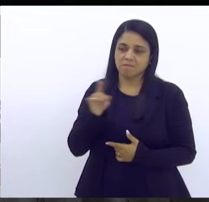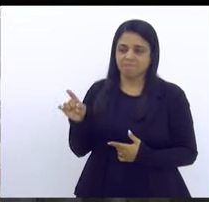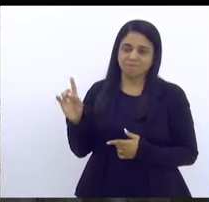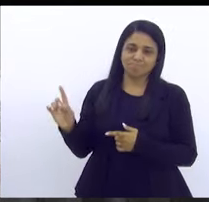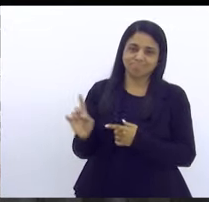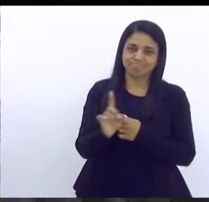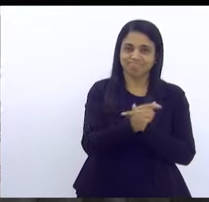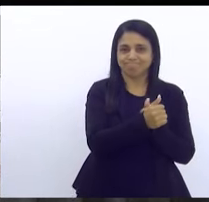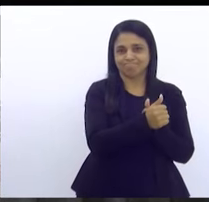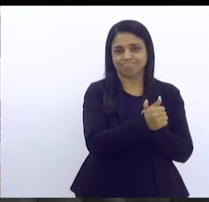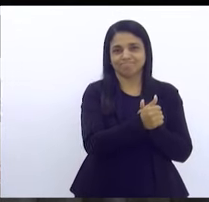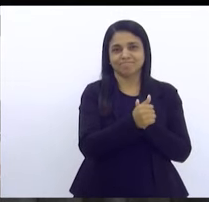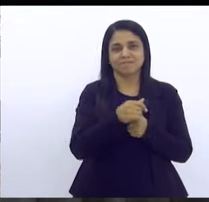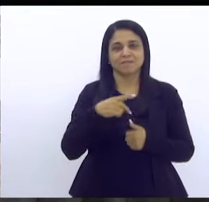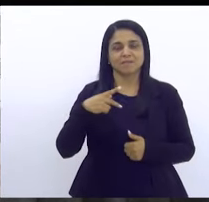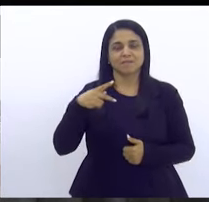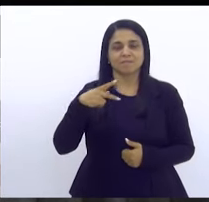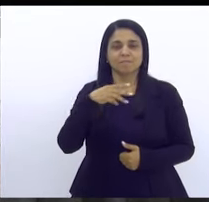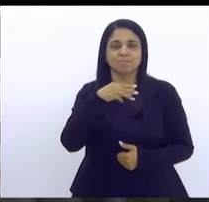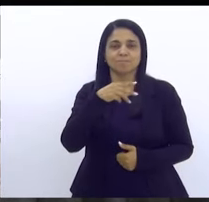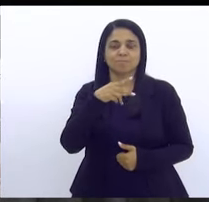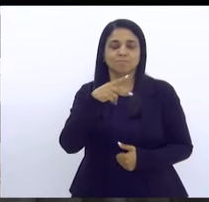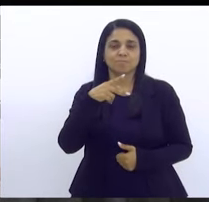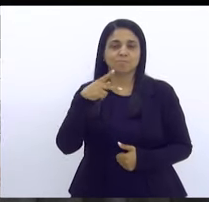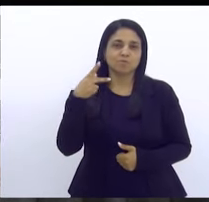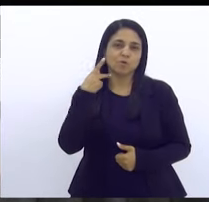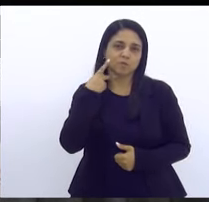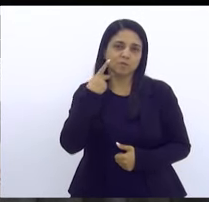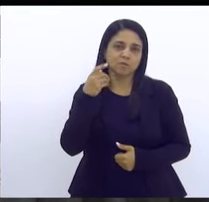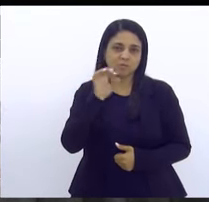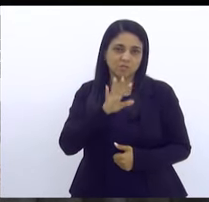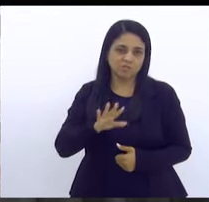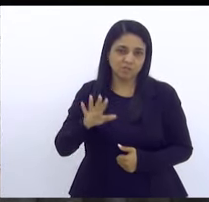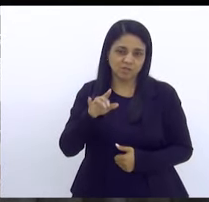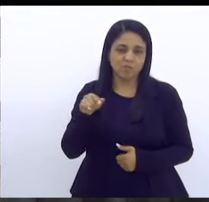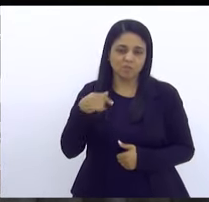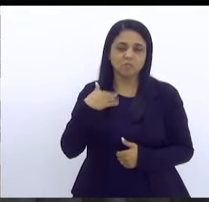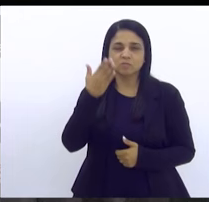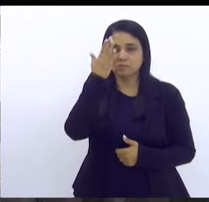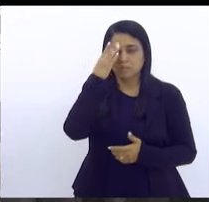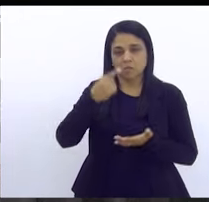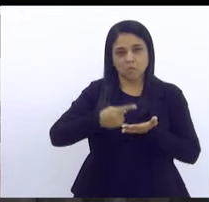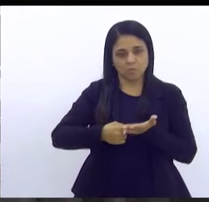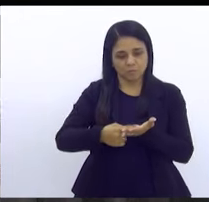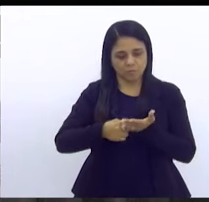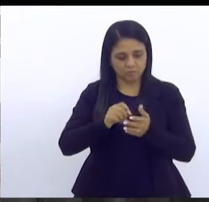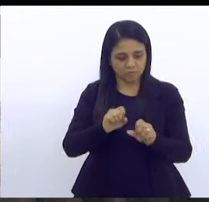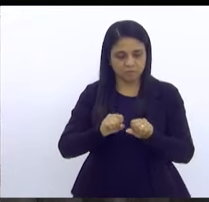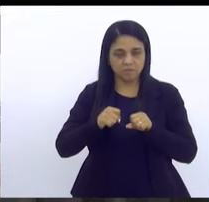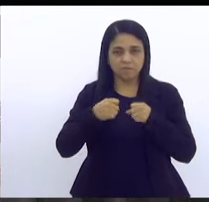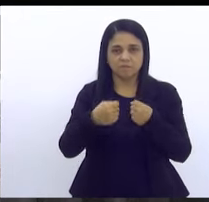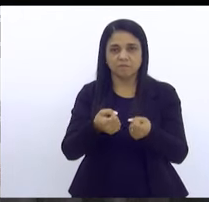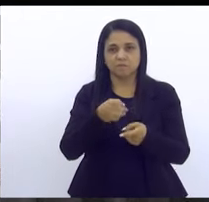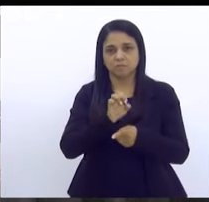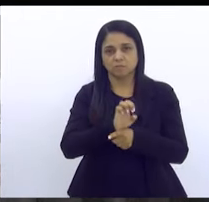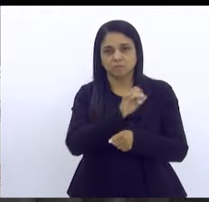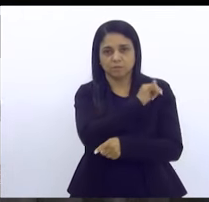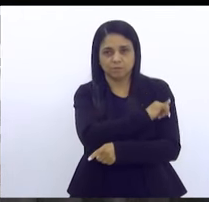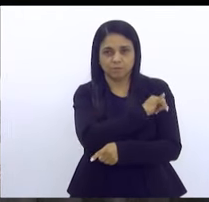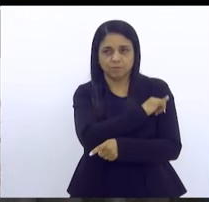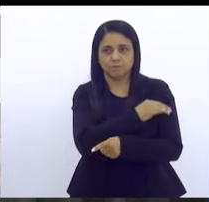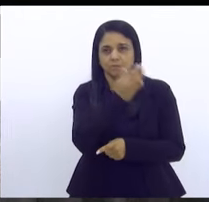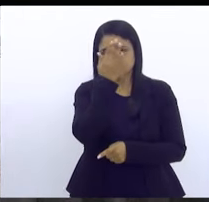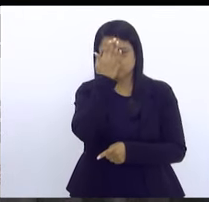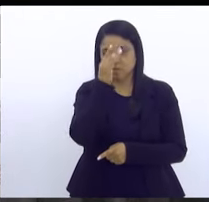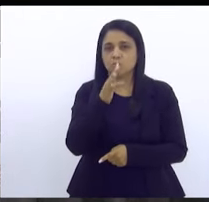frente da Procuradoria-Geral do Estado do Rio de Janeiro, que eu sei do seu compromisso na defesa do Estado do Rio de Janeiro.